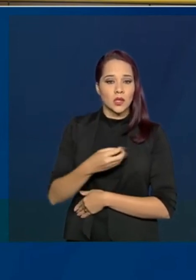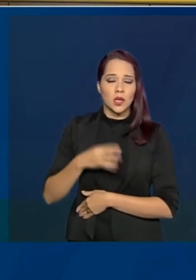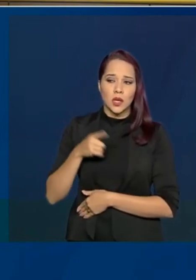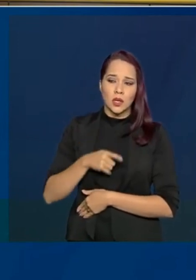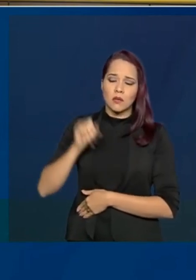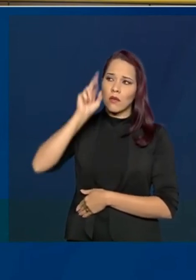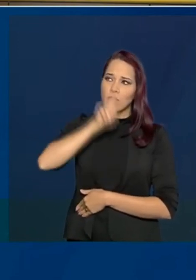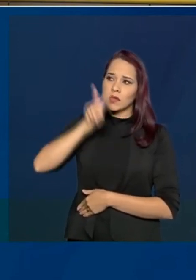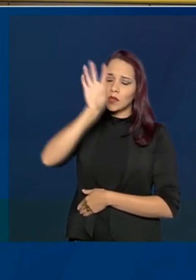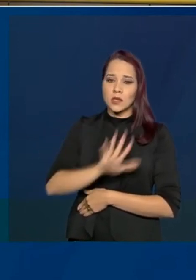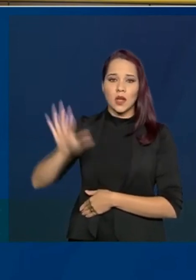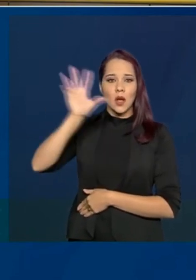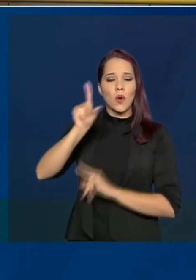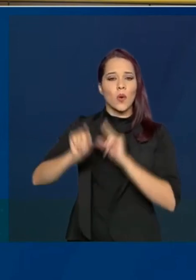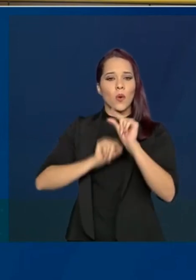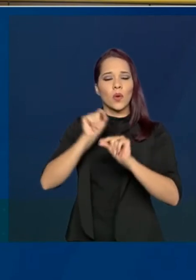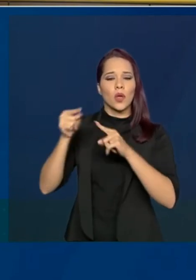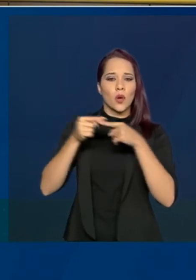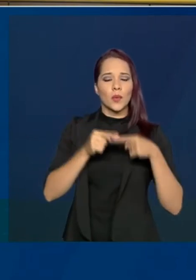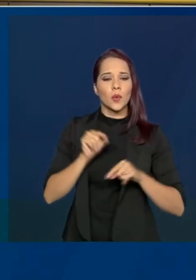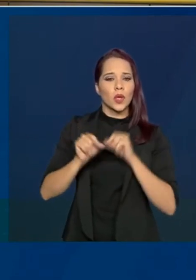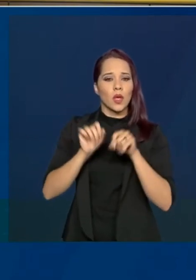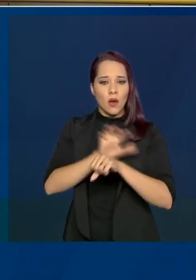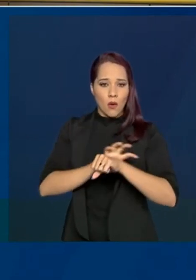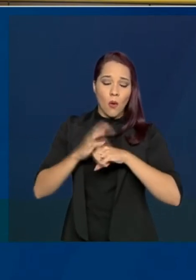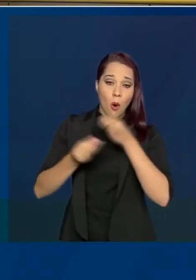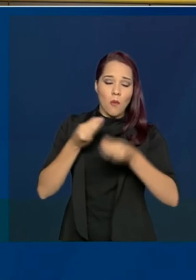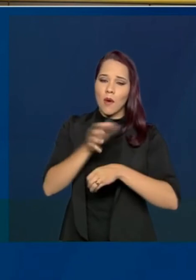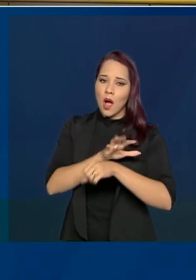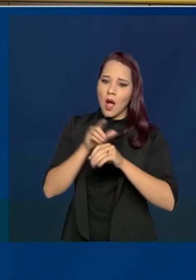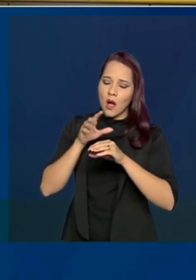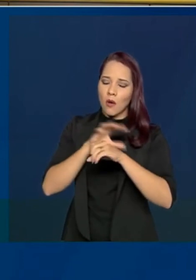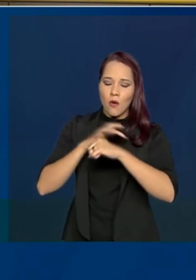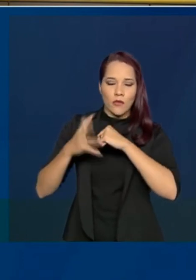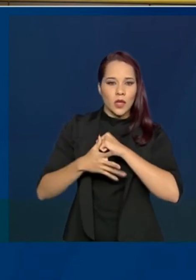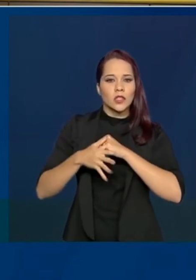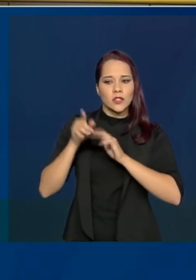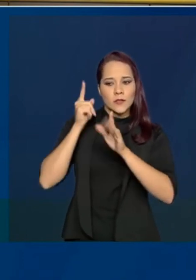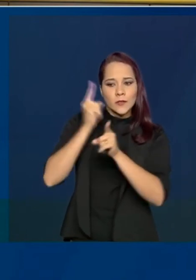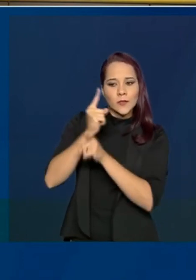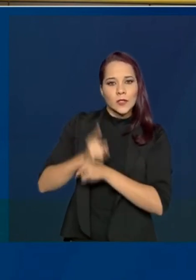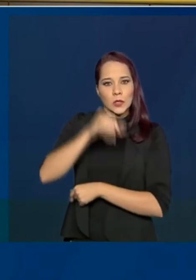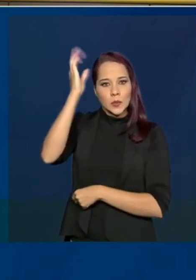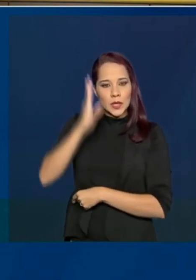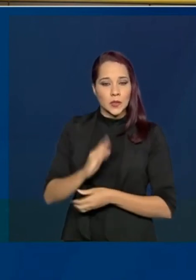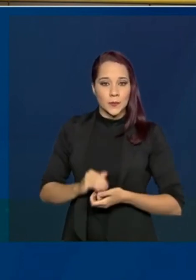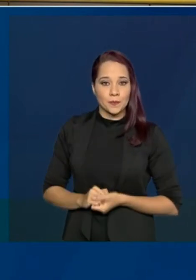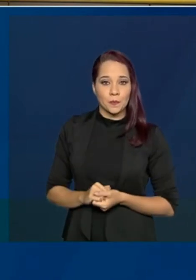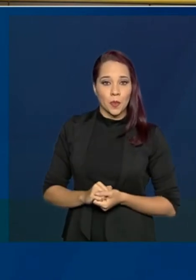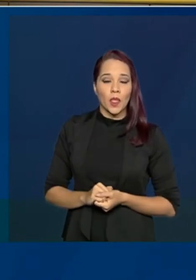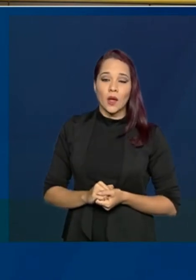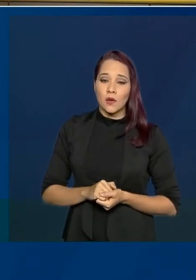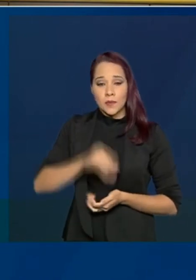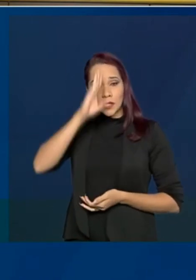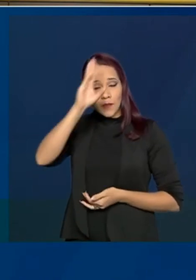panorama geral de que forma a Covid vem sendo diagnosticada no Brasil, com uma preponderância do